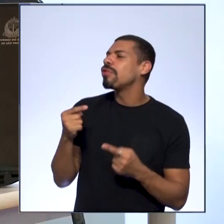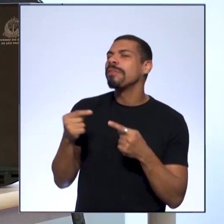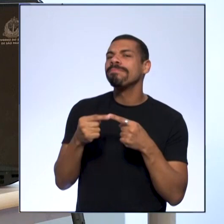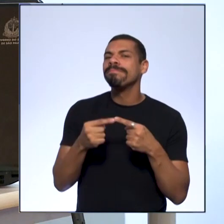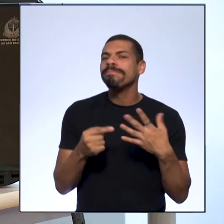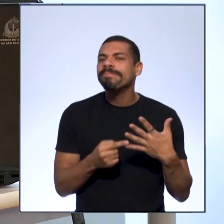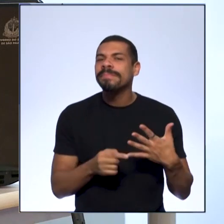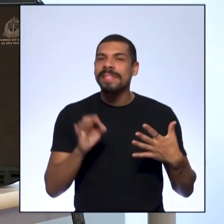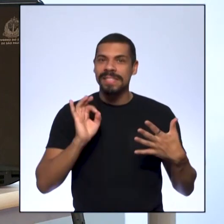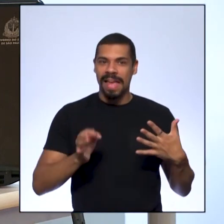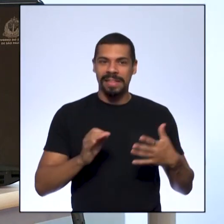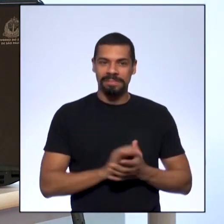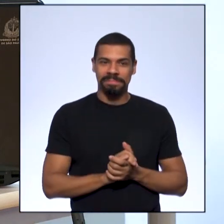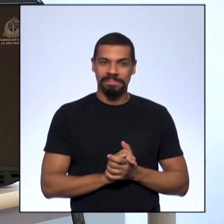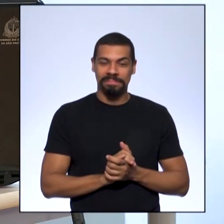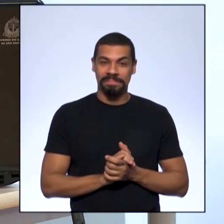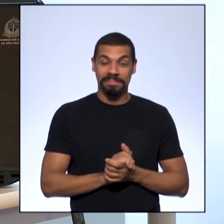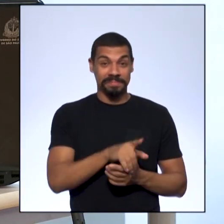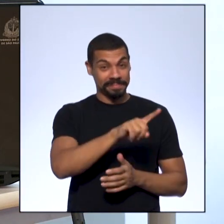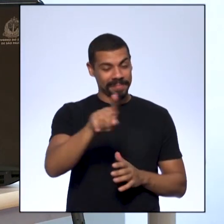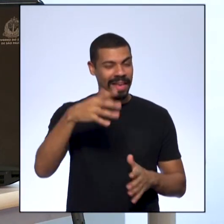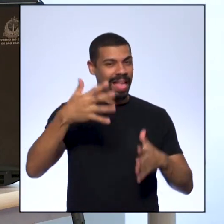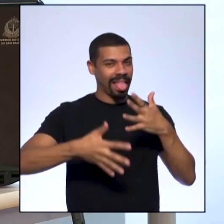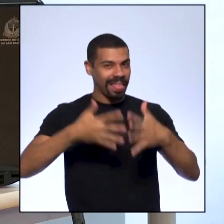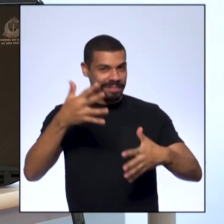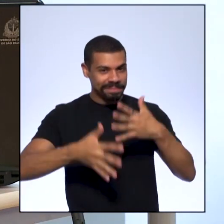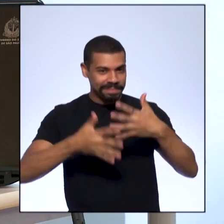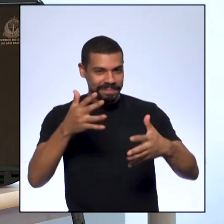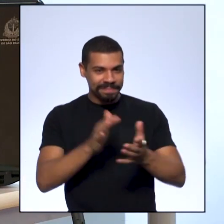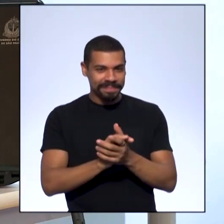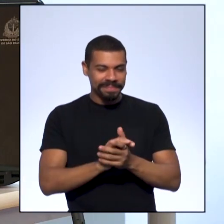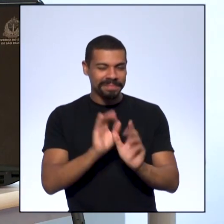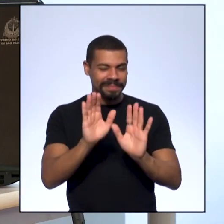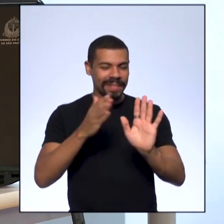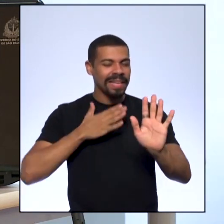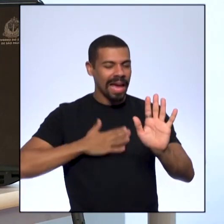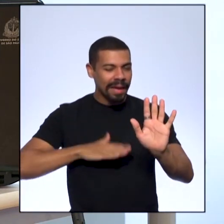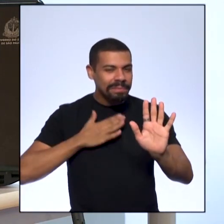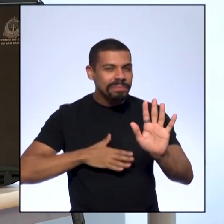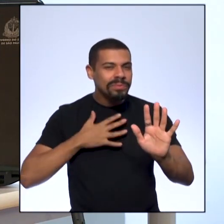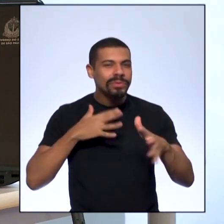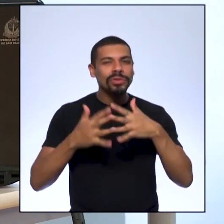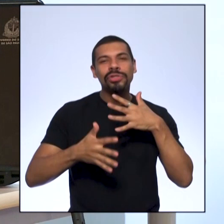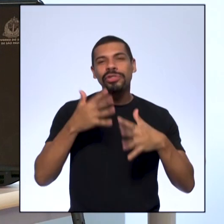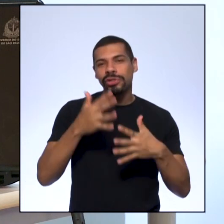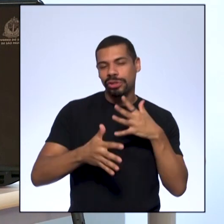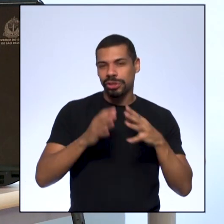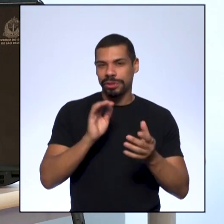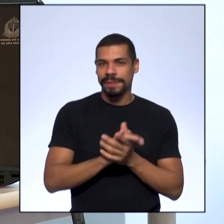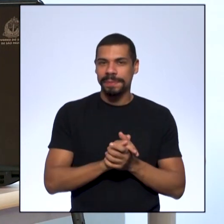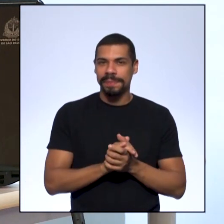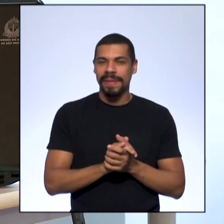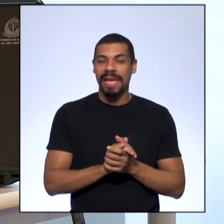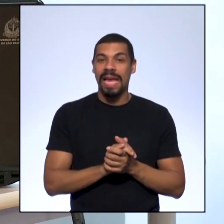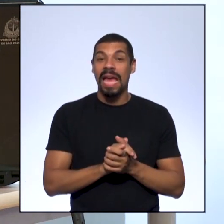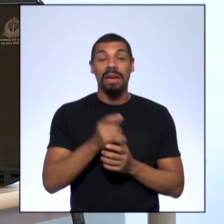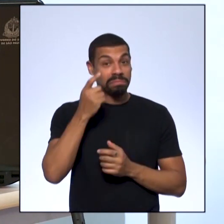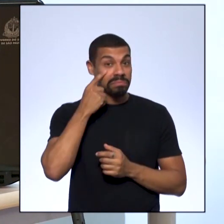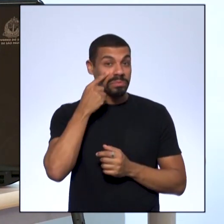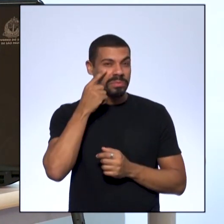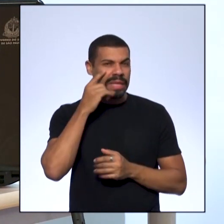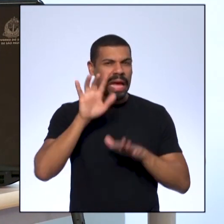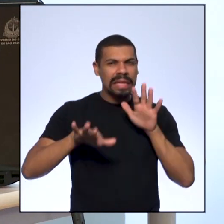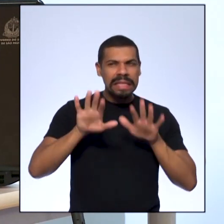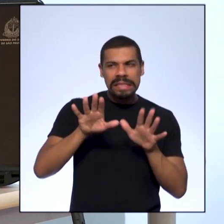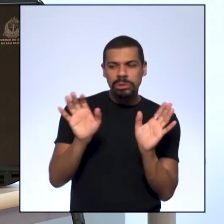pessoal, eles se confundiram um pouquinho a palavra estabilidade com instabilidade, né? Então, por isso que ficou meio que dividido entre A e E,